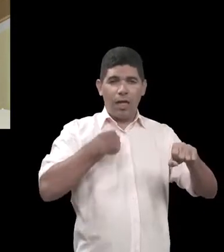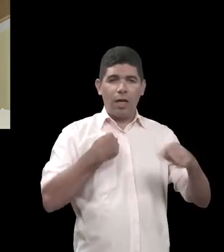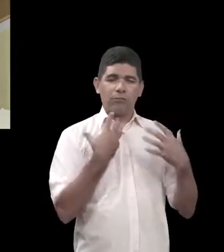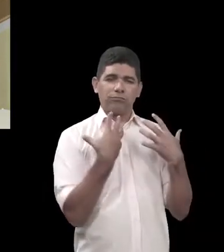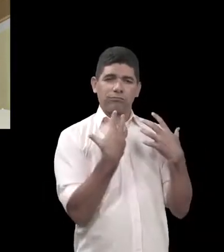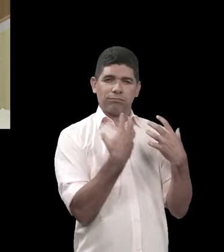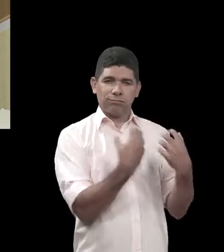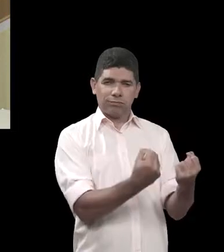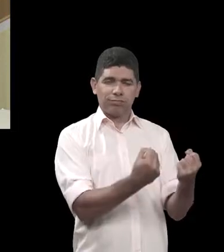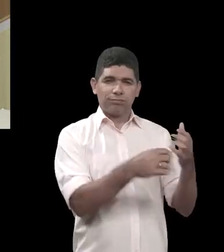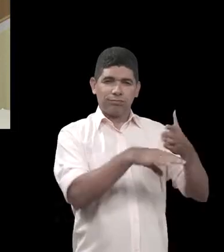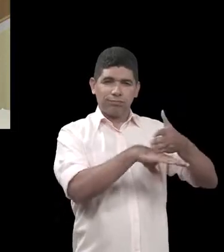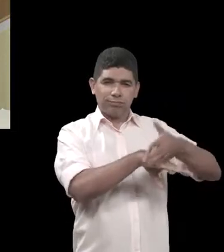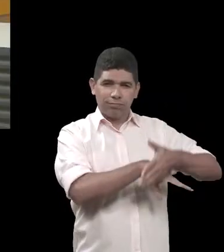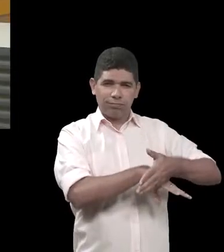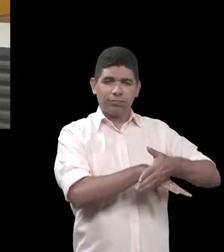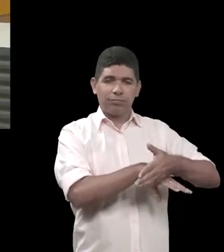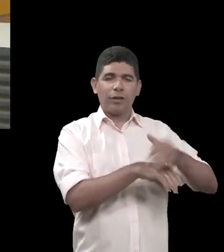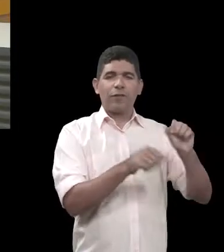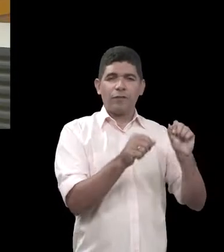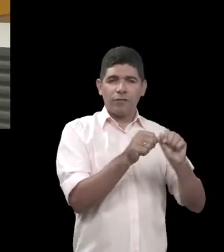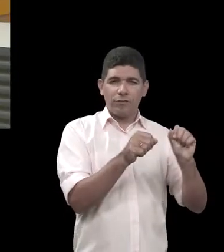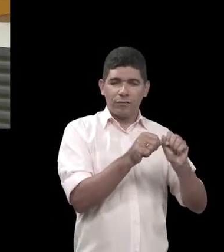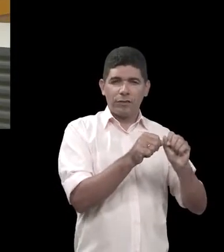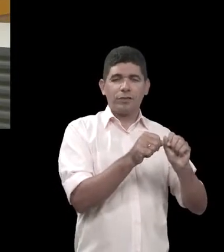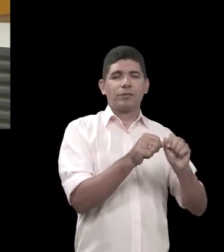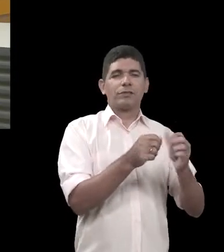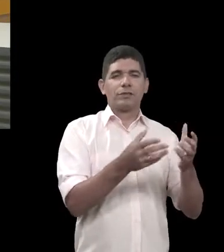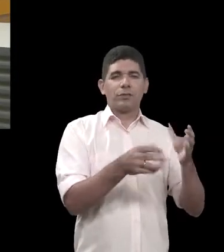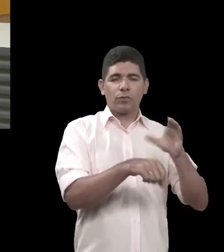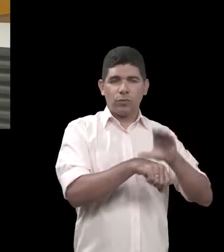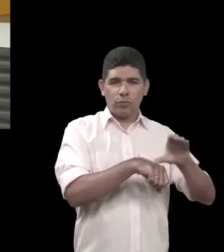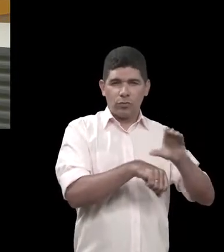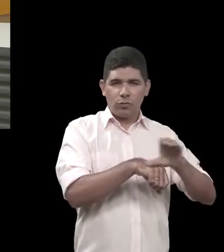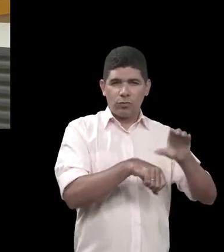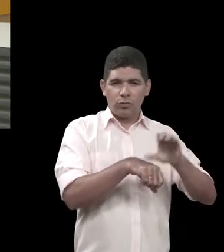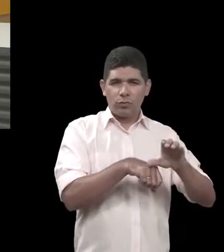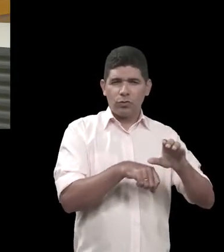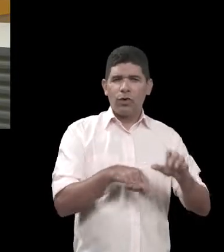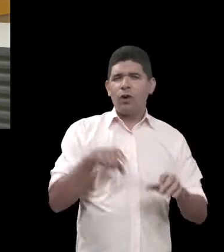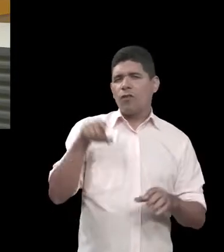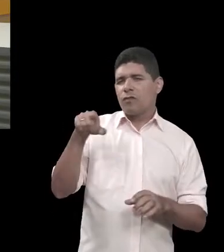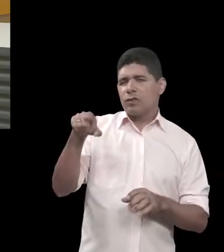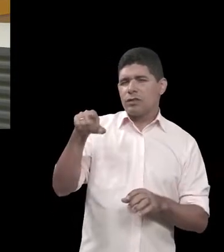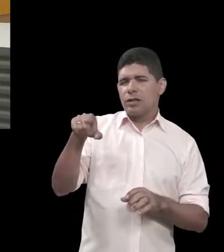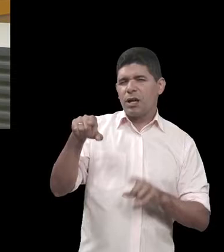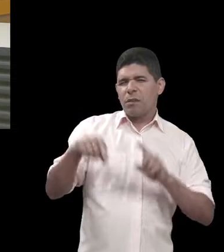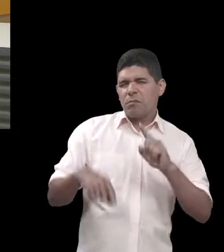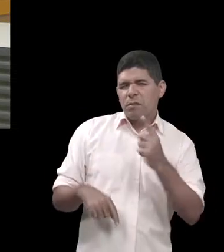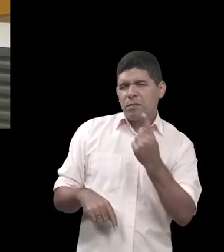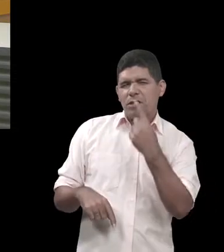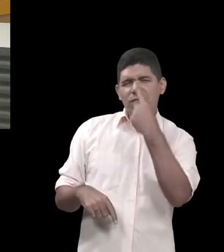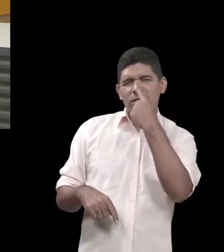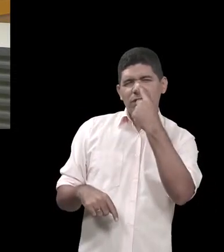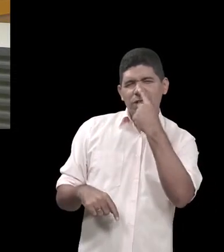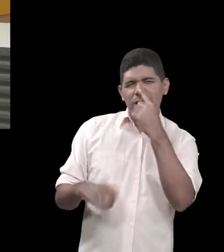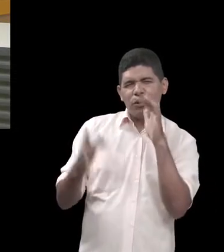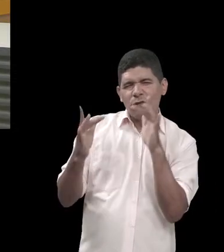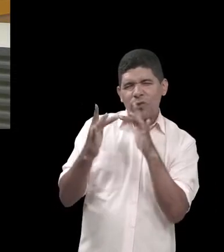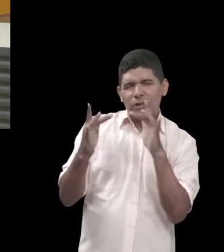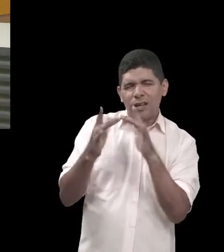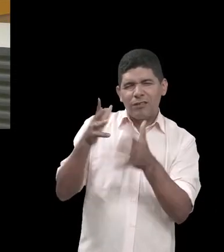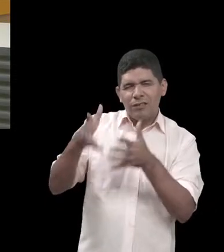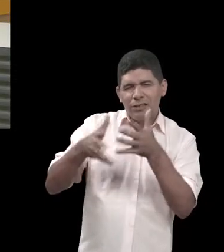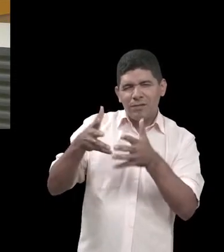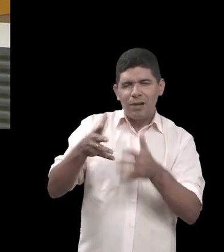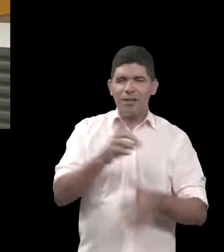foram 4 anos. Surgiu essa primeira afinidade com Libras? Não, já tinha contato antes.